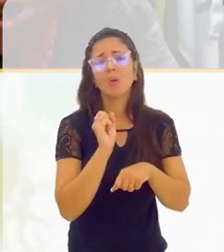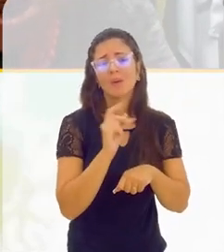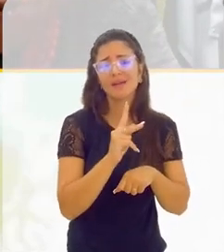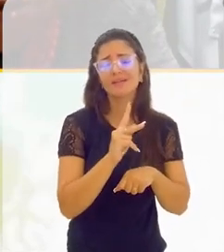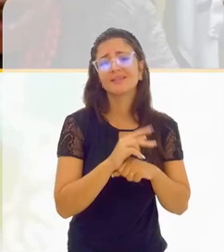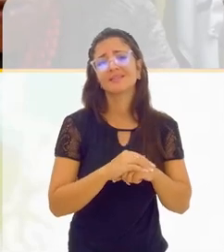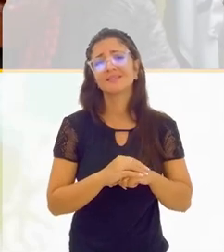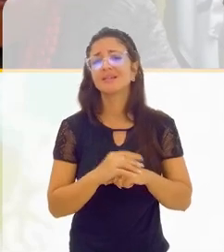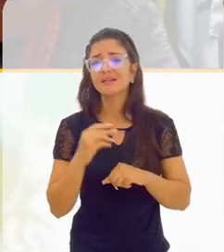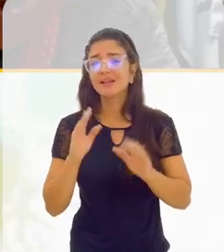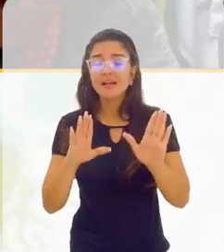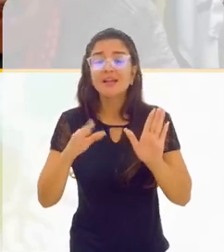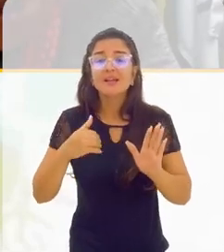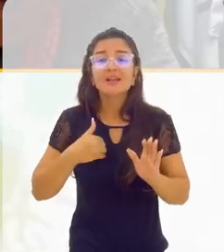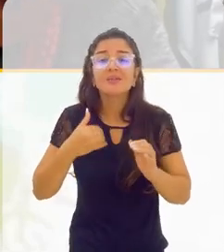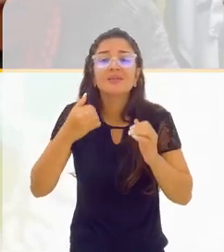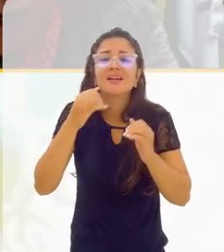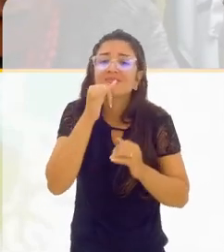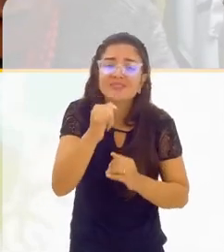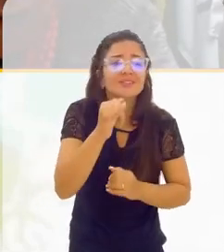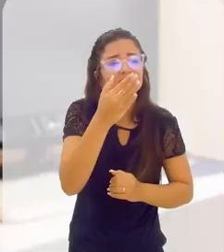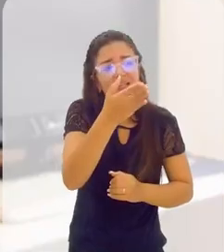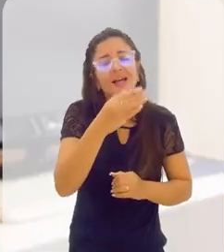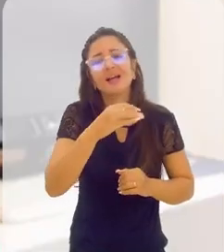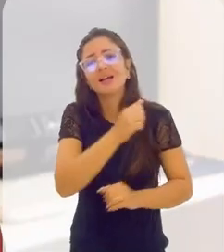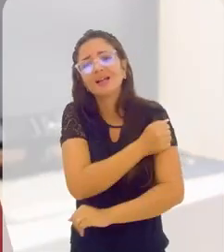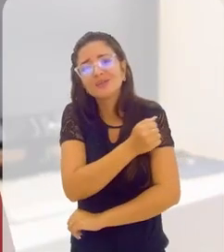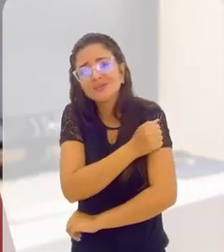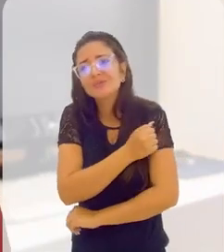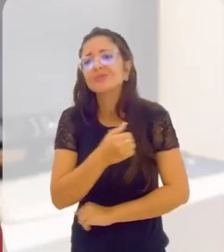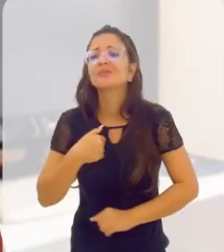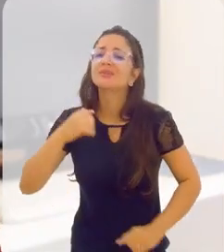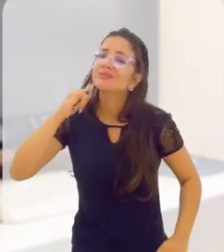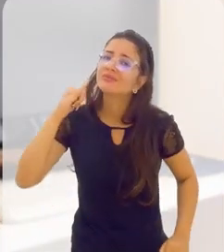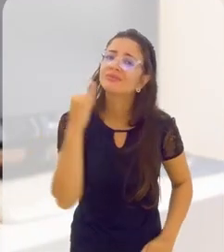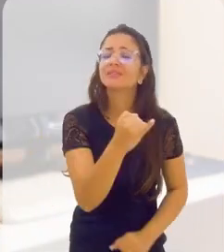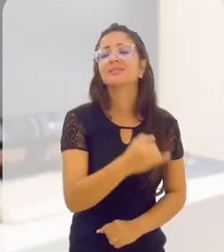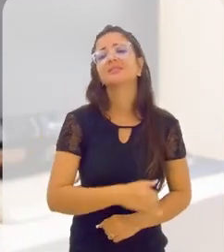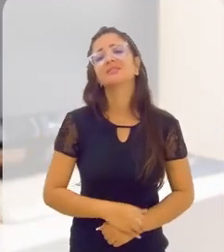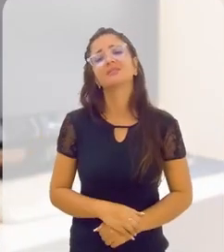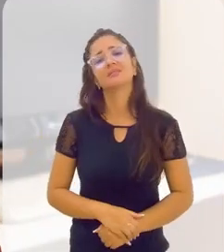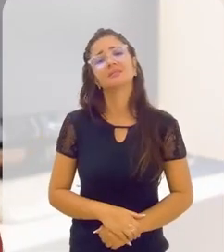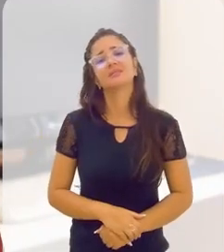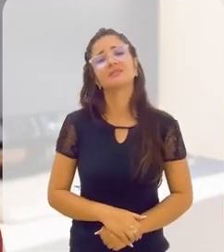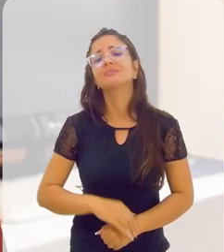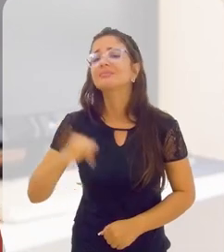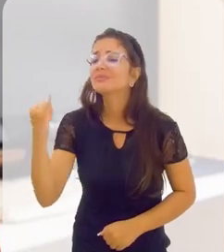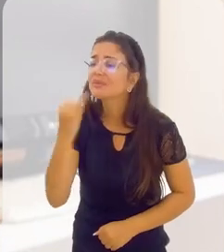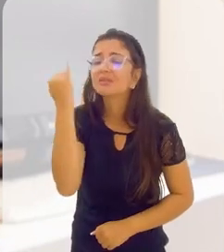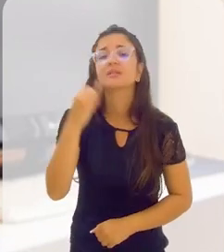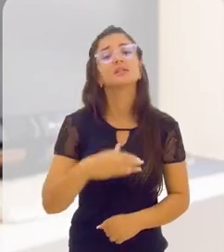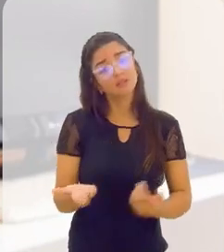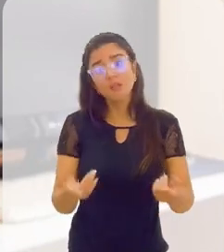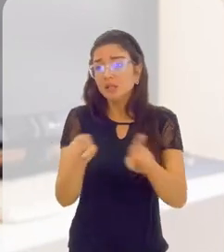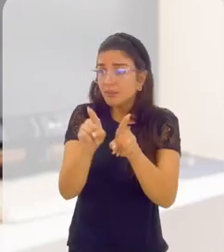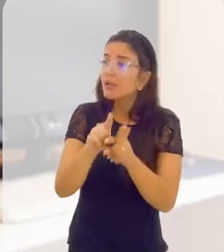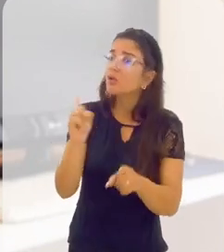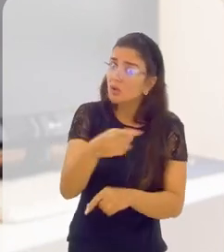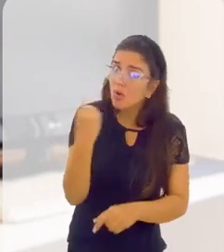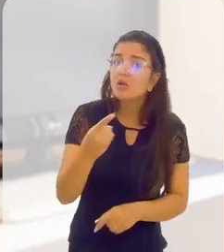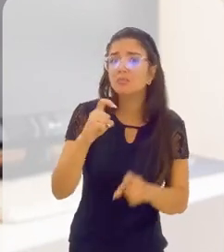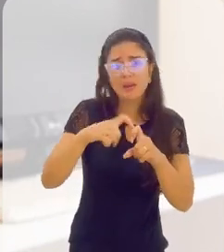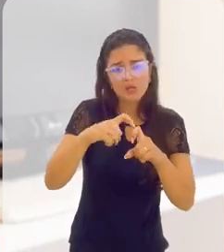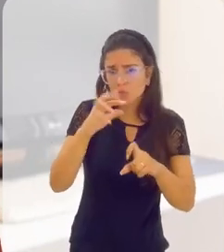isso assim acho que meus alunos não aguento mais de tanto que eu falo e isso é para a vida é para ter o porteiro tem nome